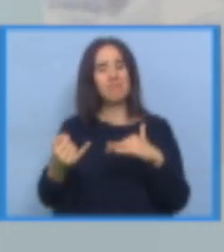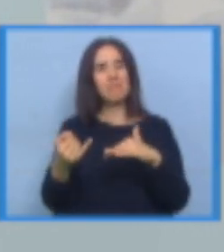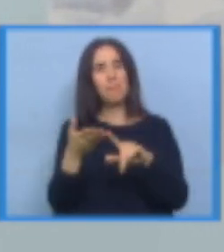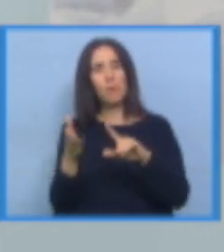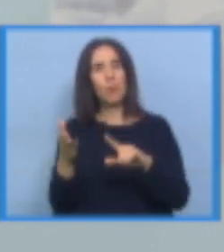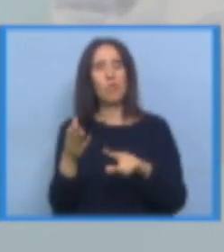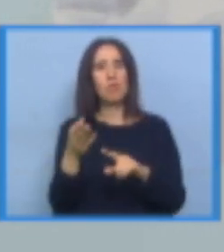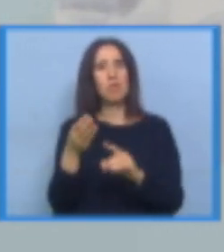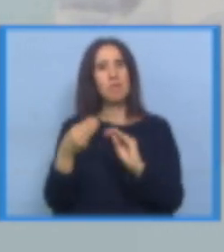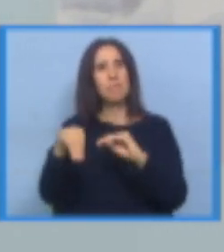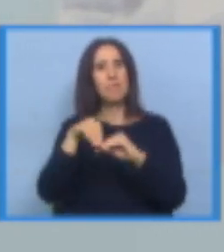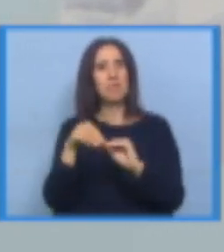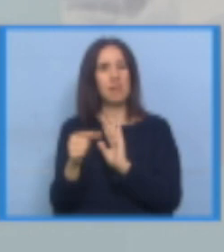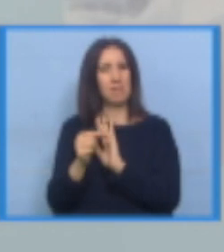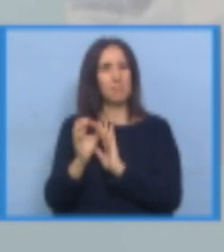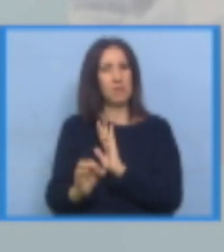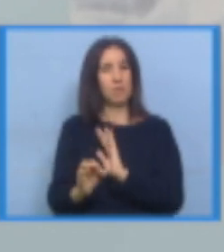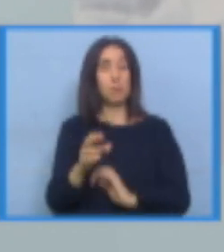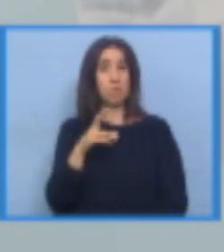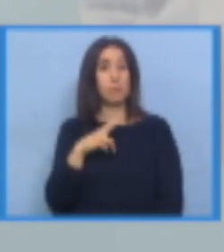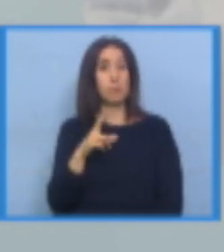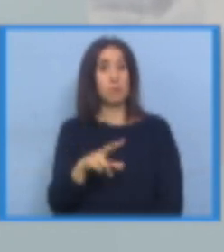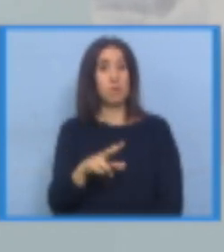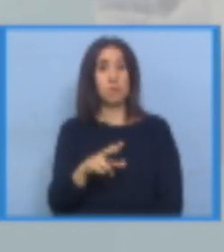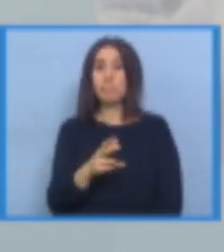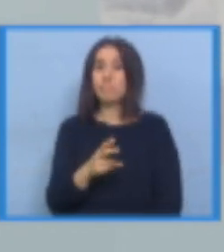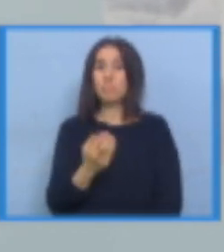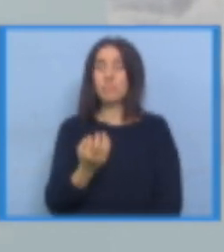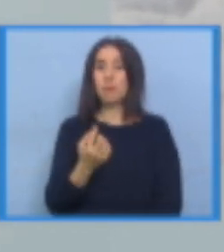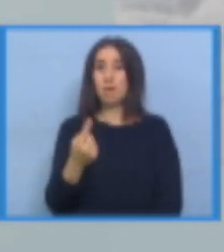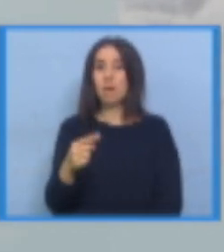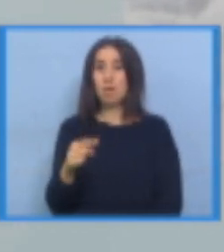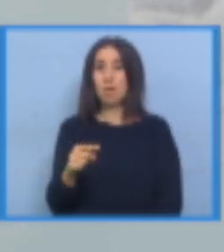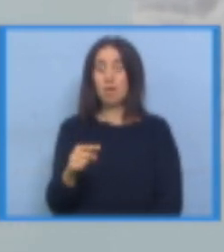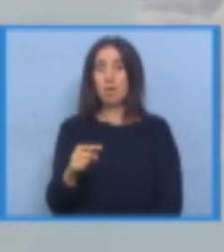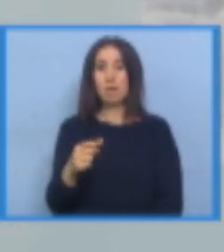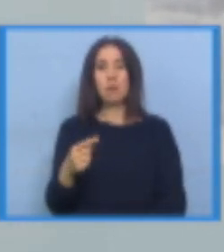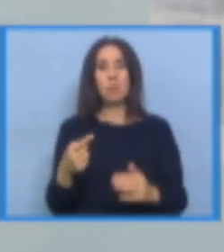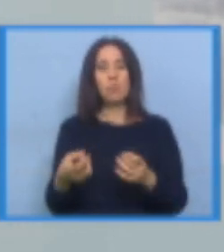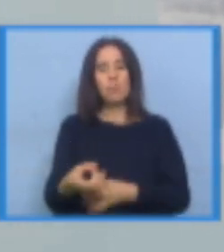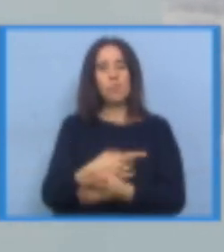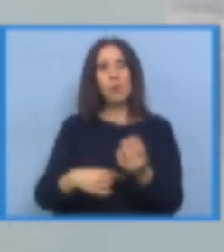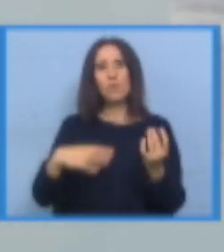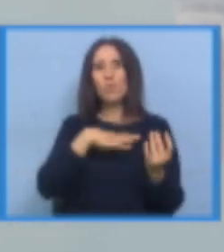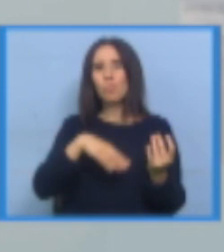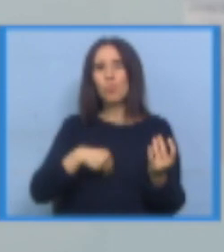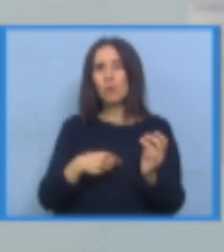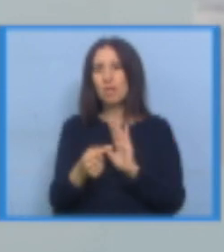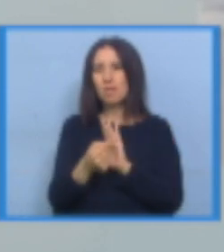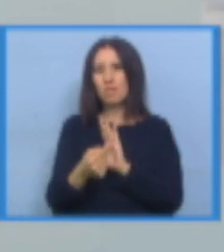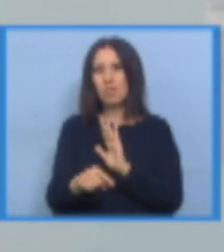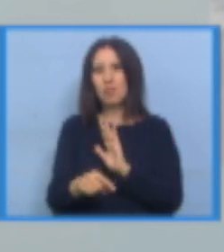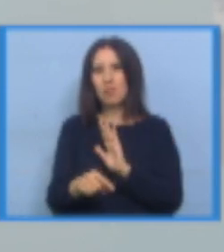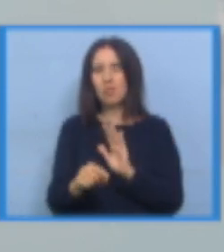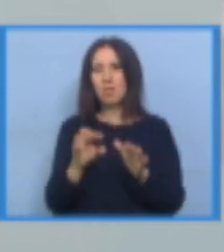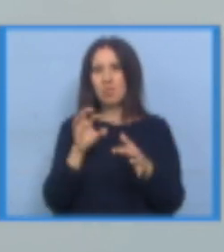aspectos marginais, negativos mesmo. Portugal está presente no Campeonato do Mundo com essa carga negativa